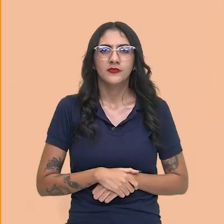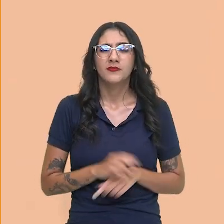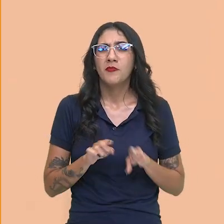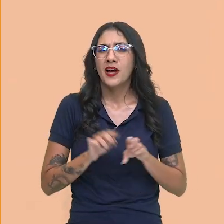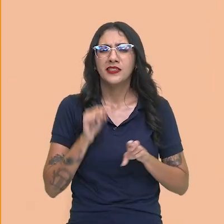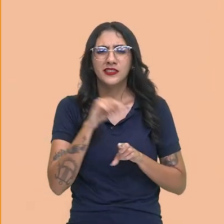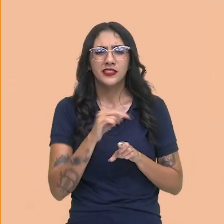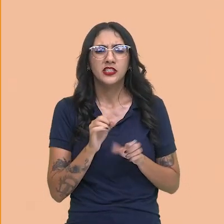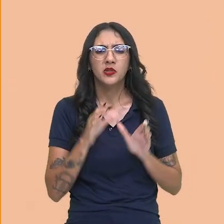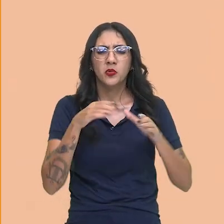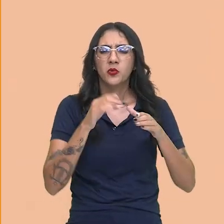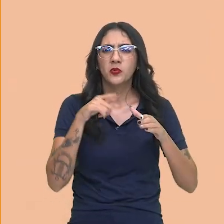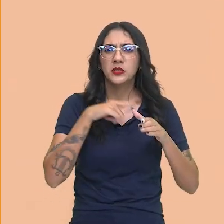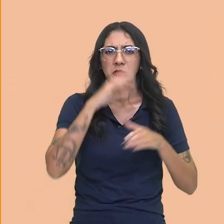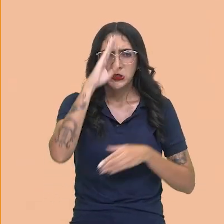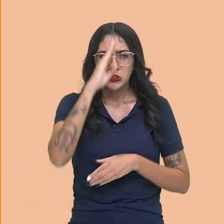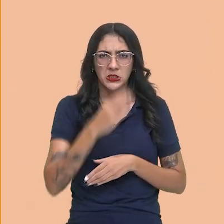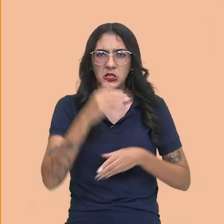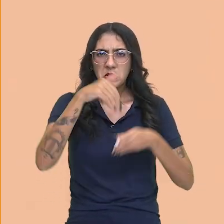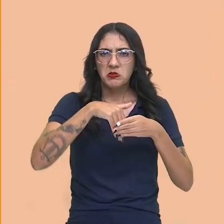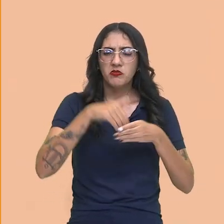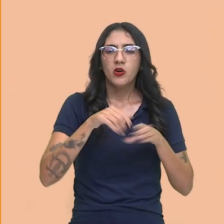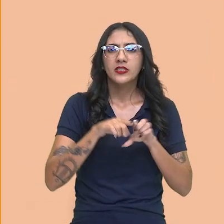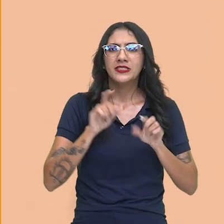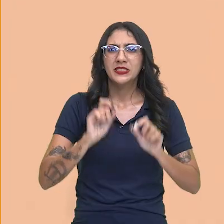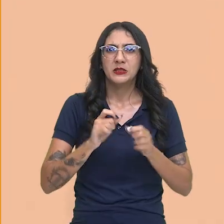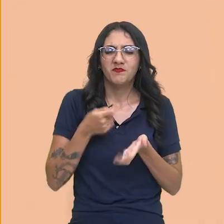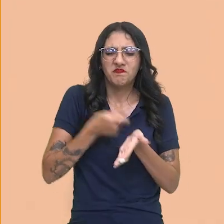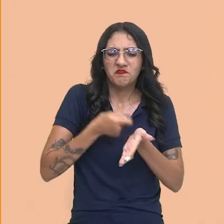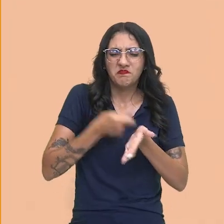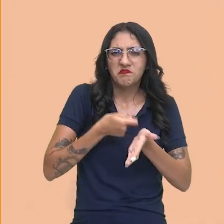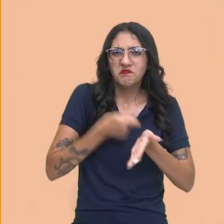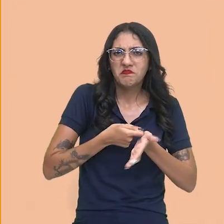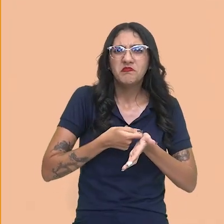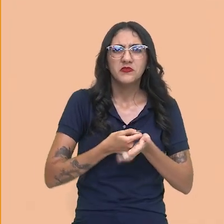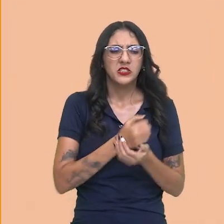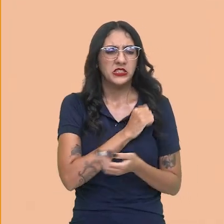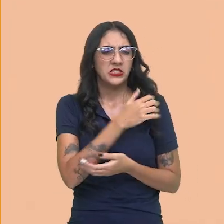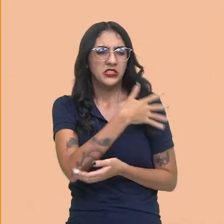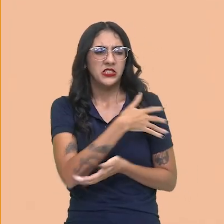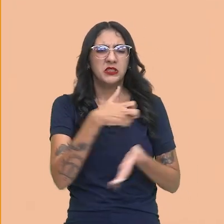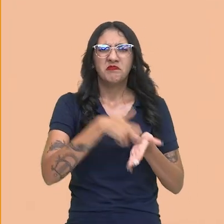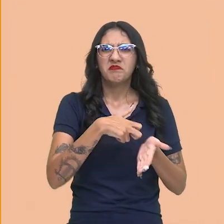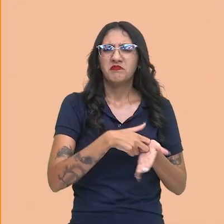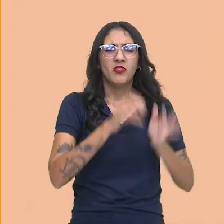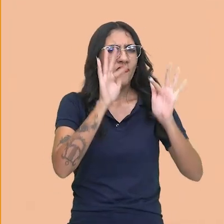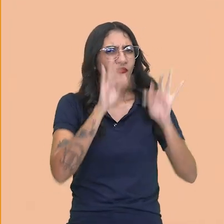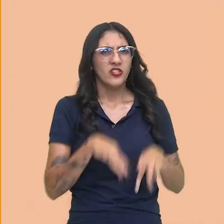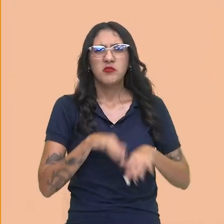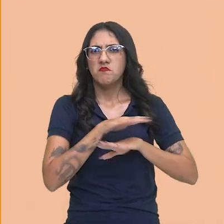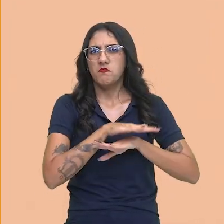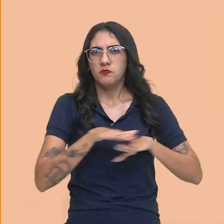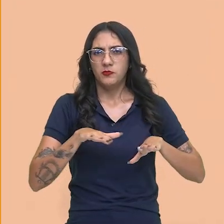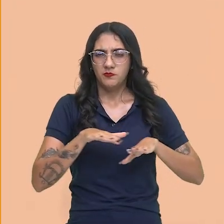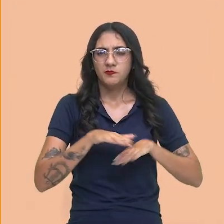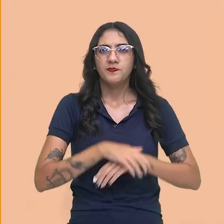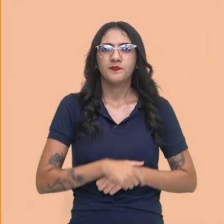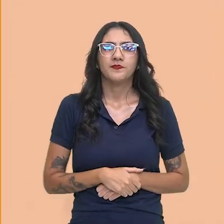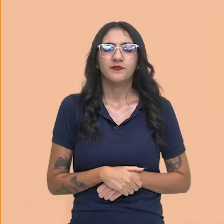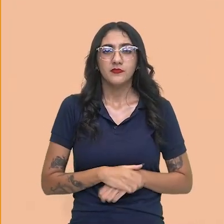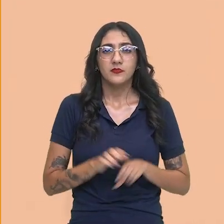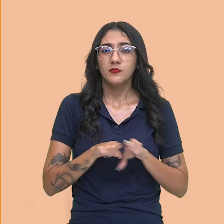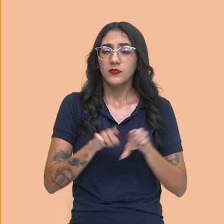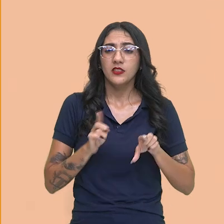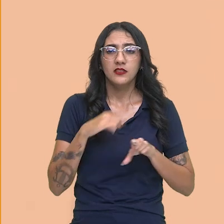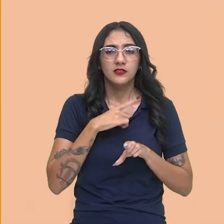estava no momento ali que vai pressionar a ditadura militar, né? Para que chegasse a seu fim, né? Lembrando que a ditadura